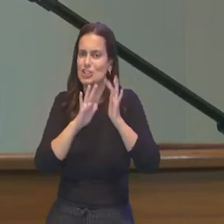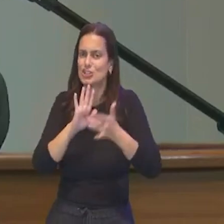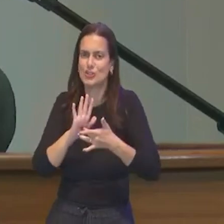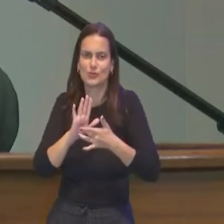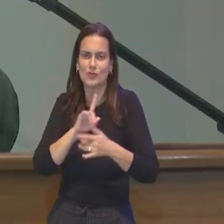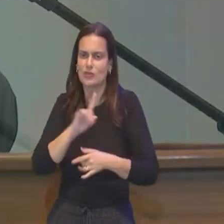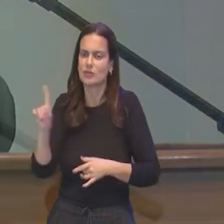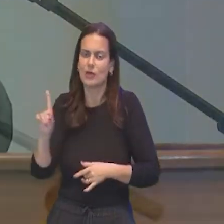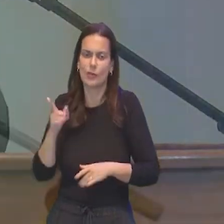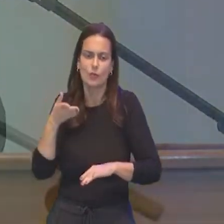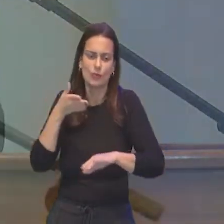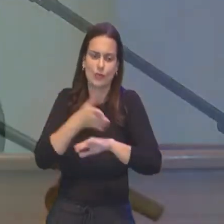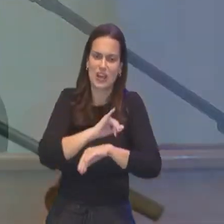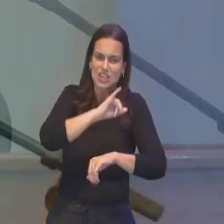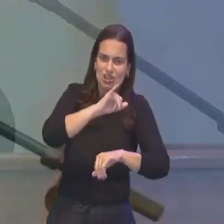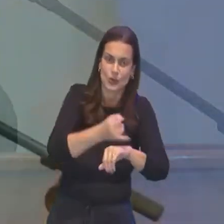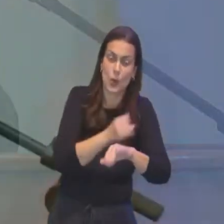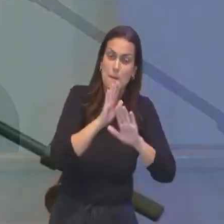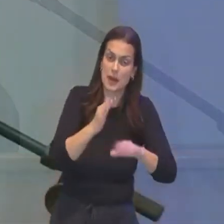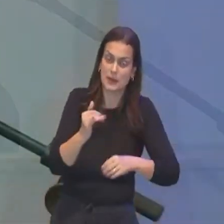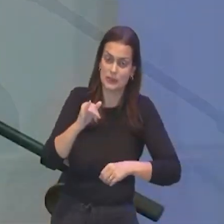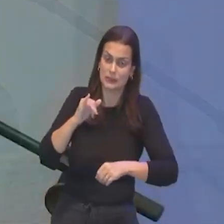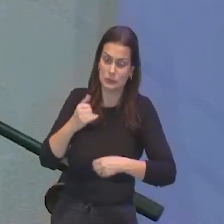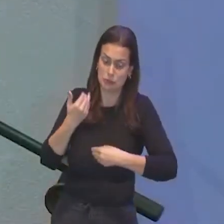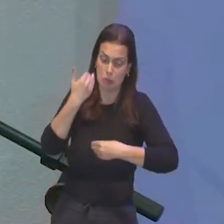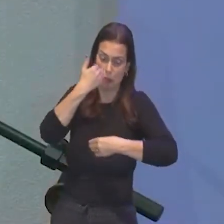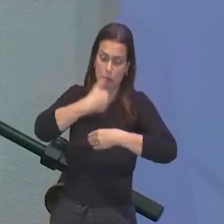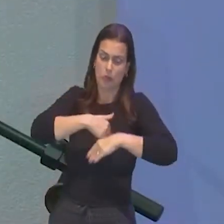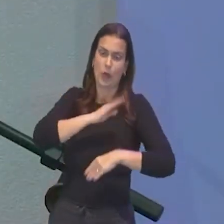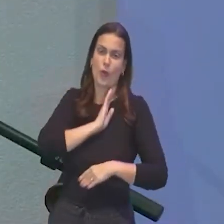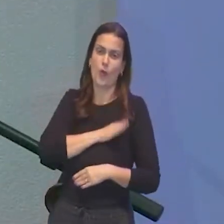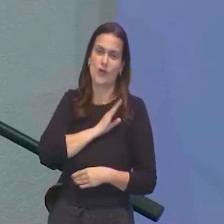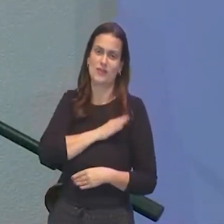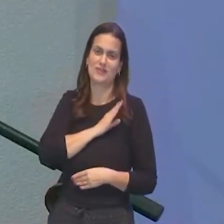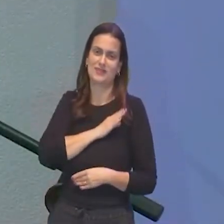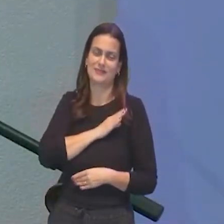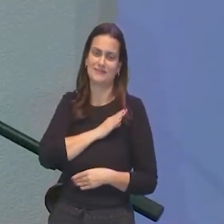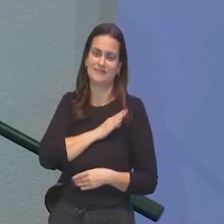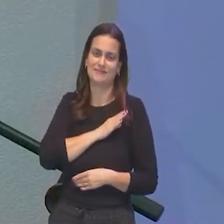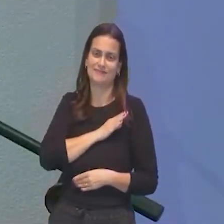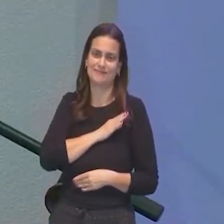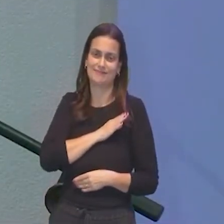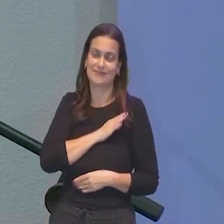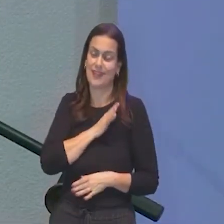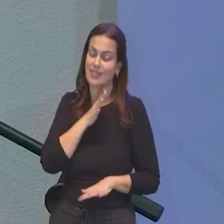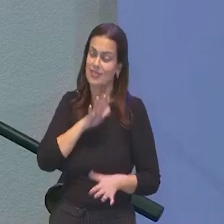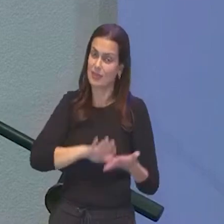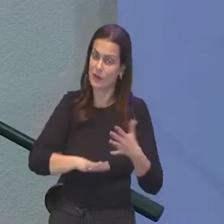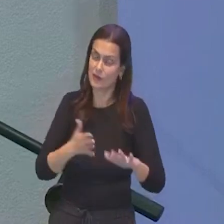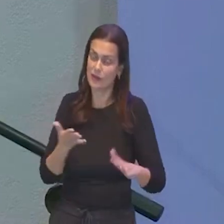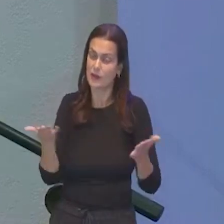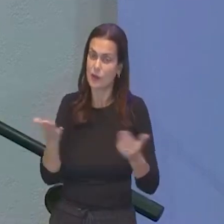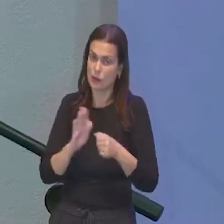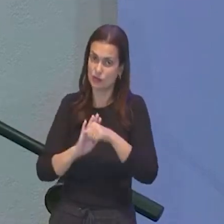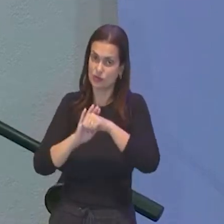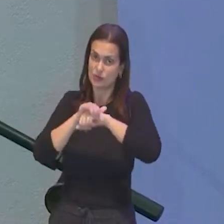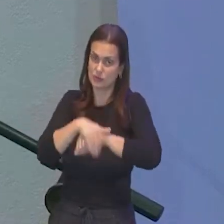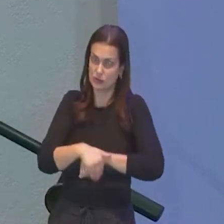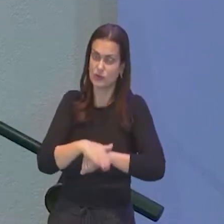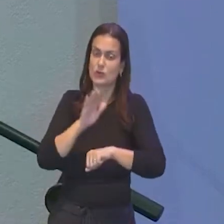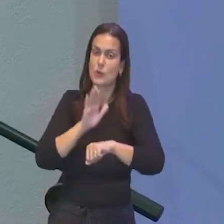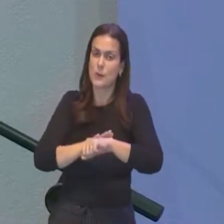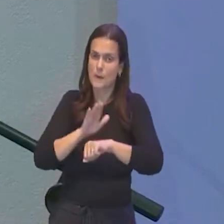entrando em Jerusalém, está entrando no teu coração nesta noite. Quem sabe nesta noite é um momento